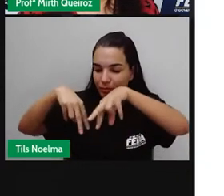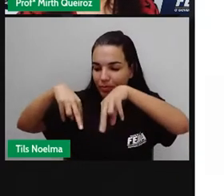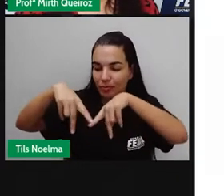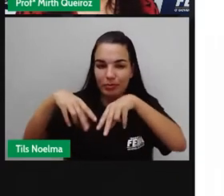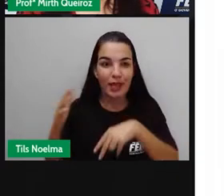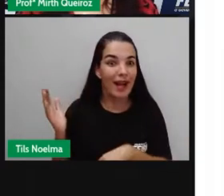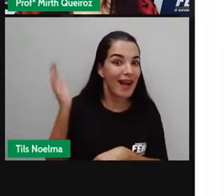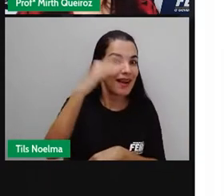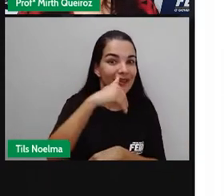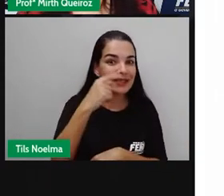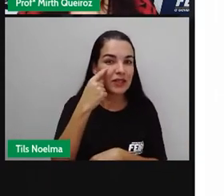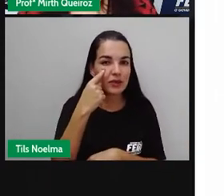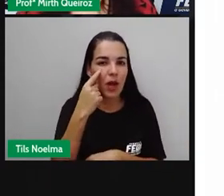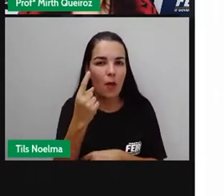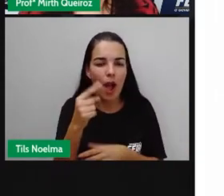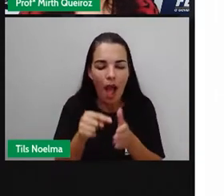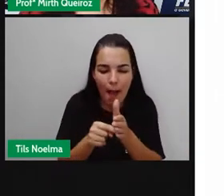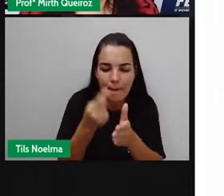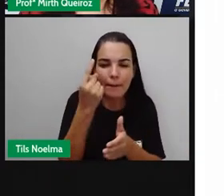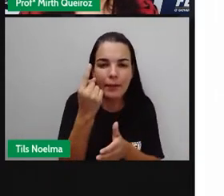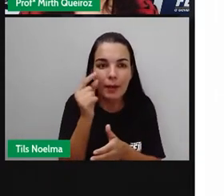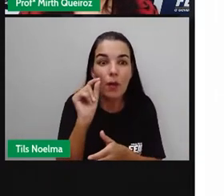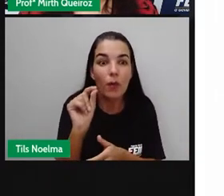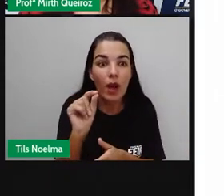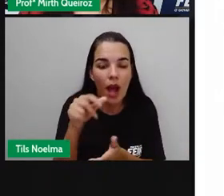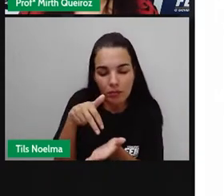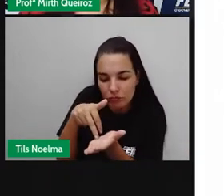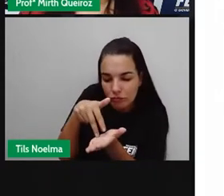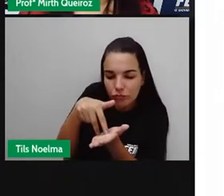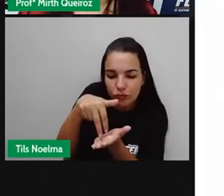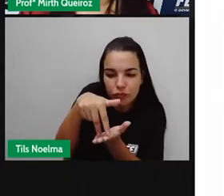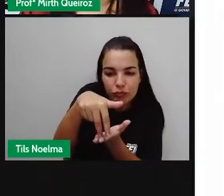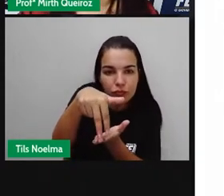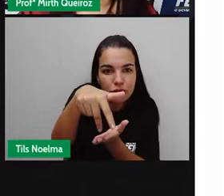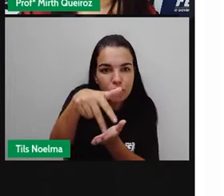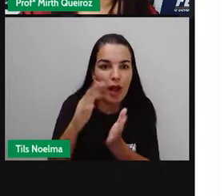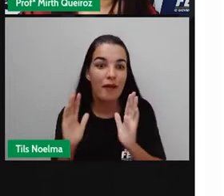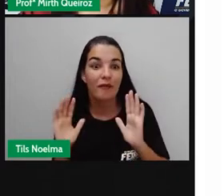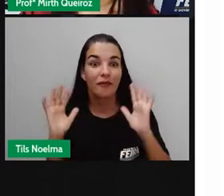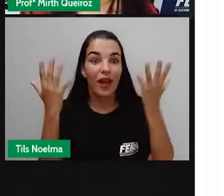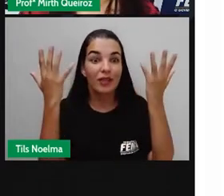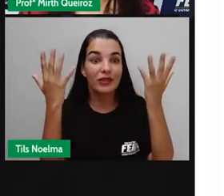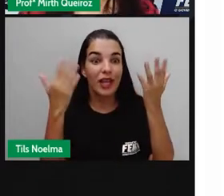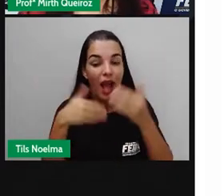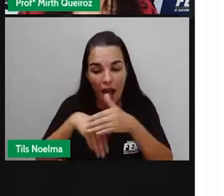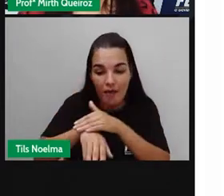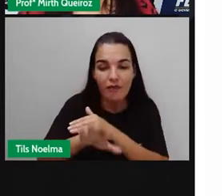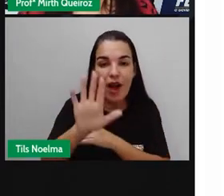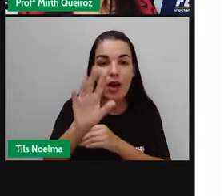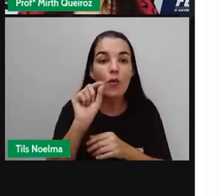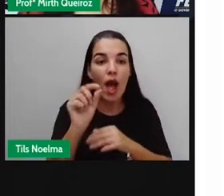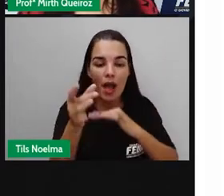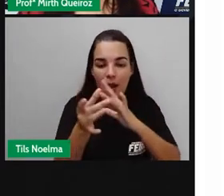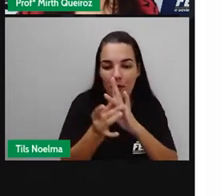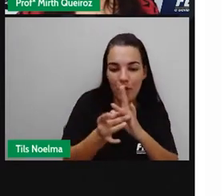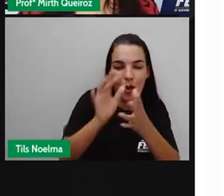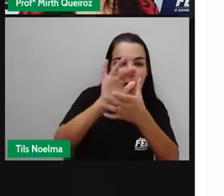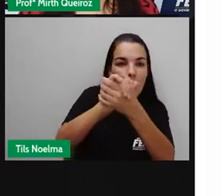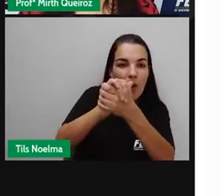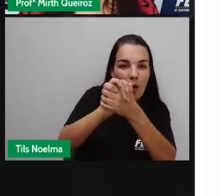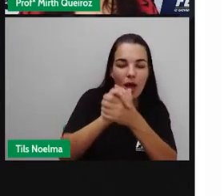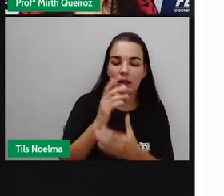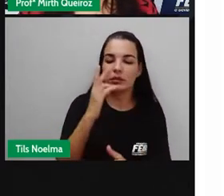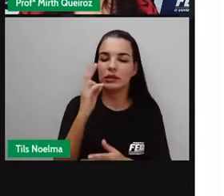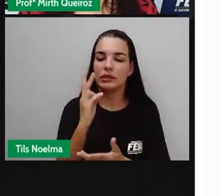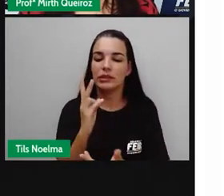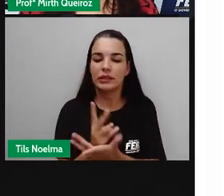lá? Primeiro passo de quadrilha, caminho de festa, caminho da festa, né? Os noivos eles ficam na frente